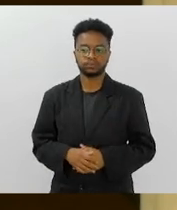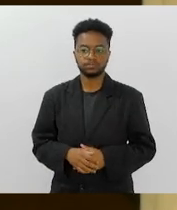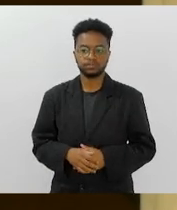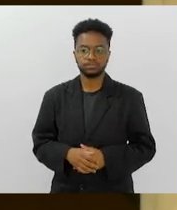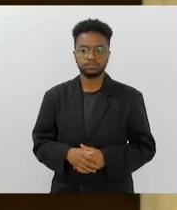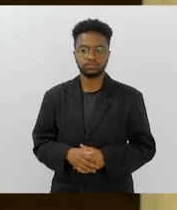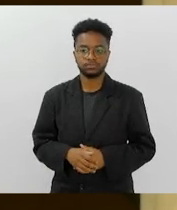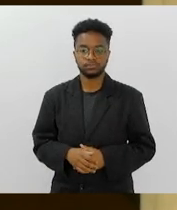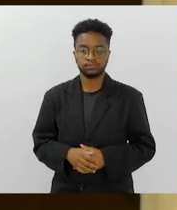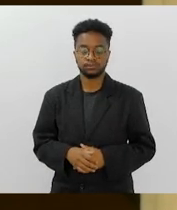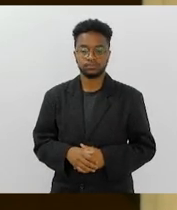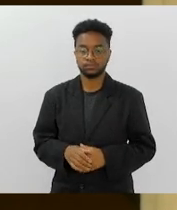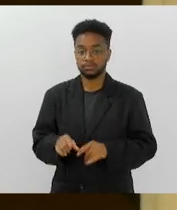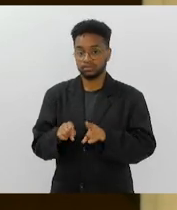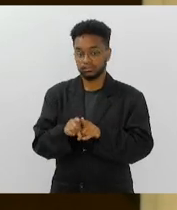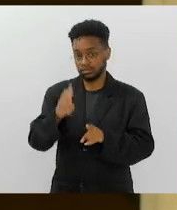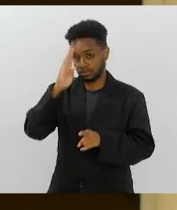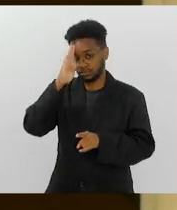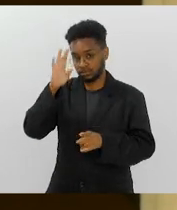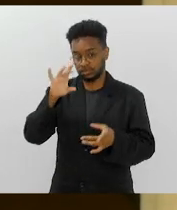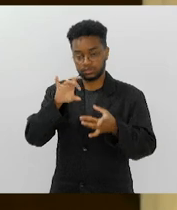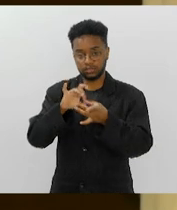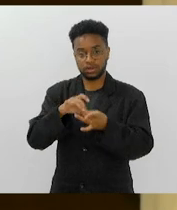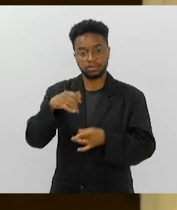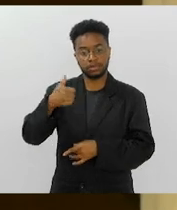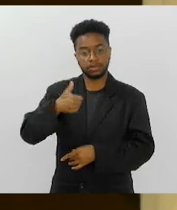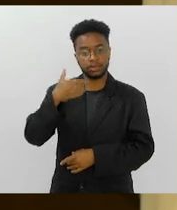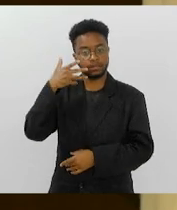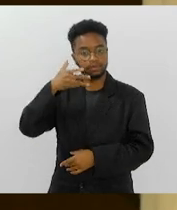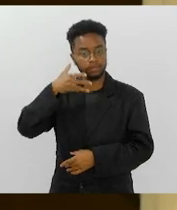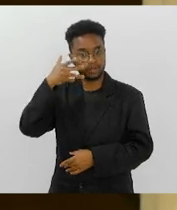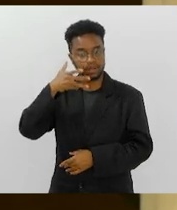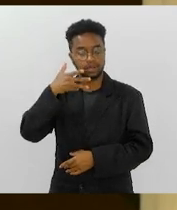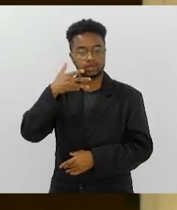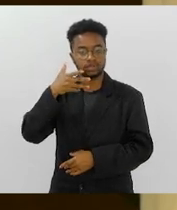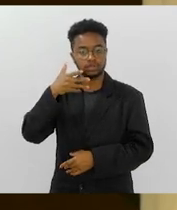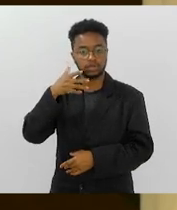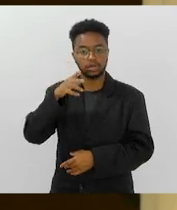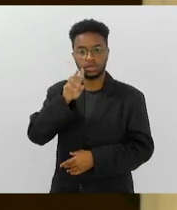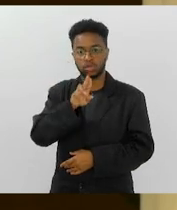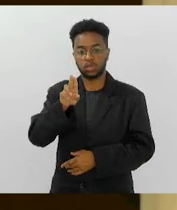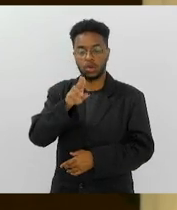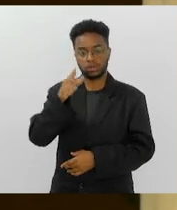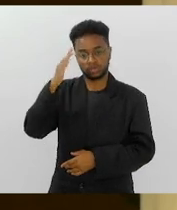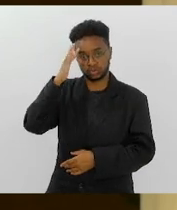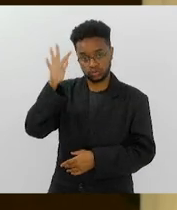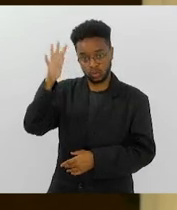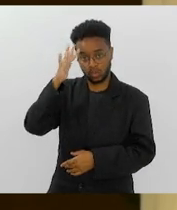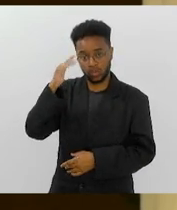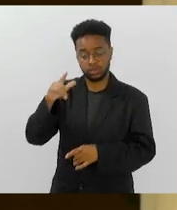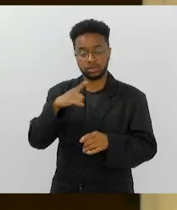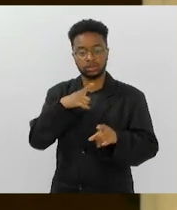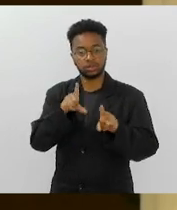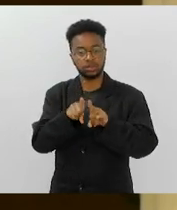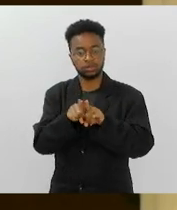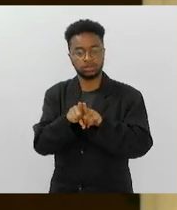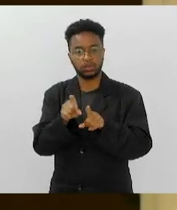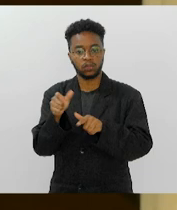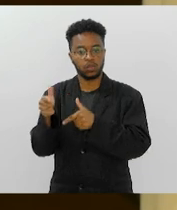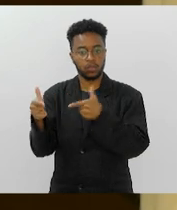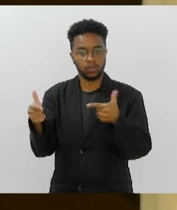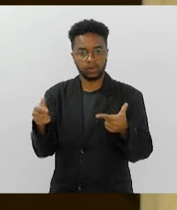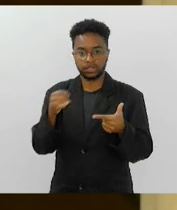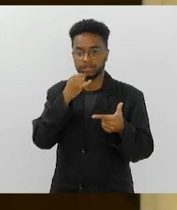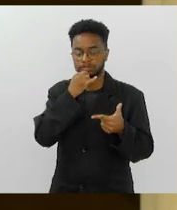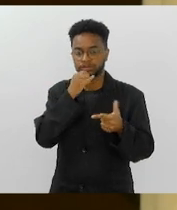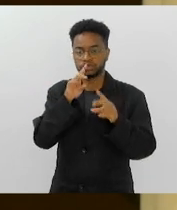especialmente com a primeira palestra, né, uma palestra denominada Sonhos, e aí seguem-se outras, como o